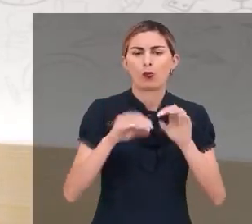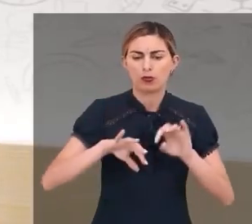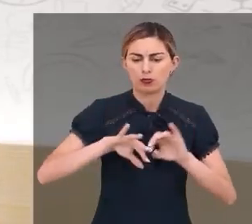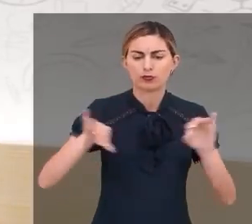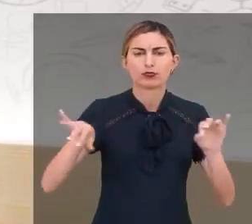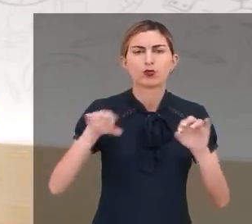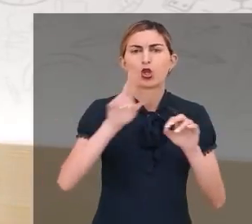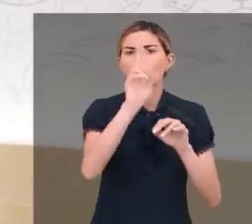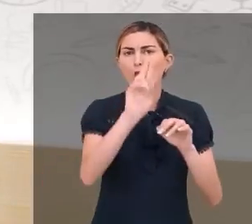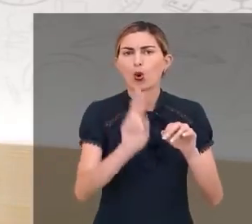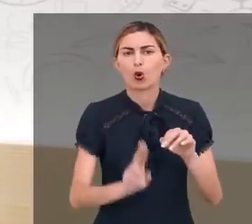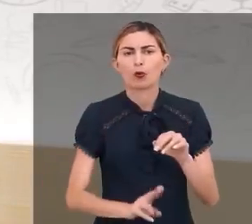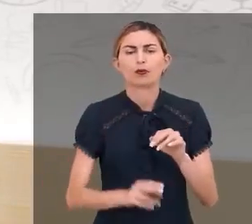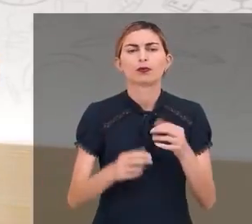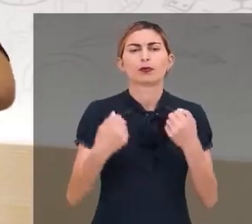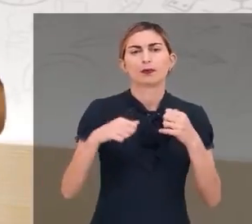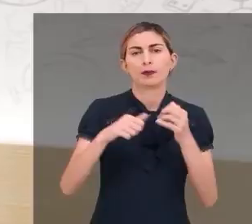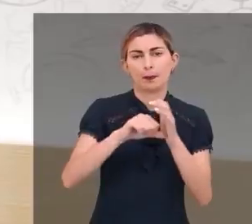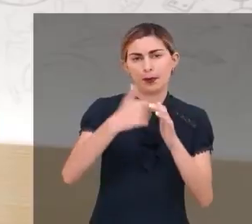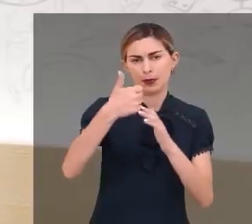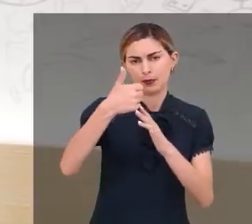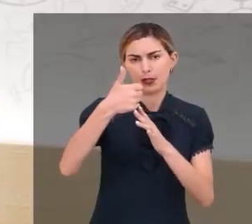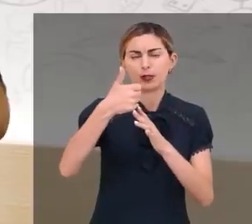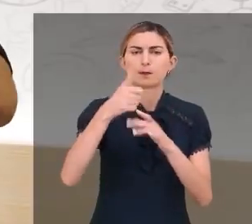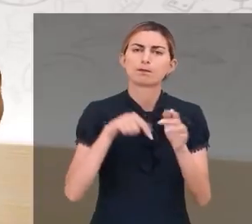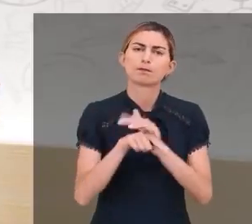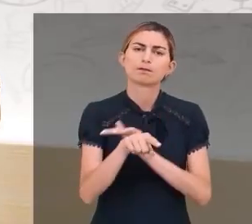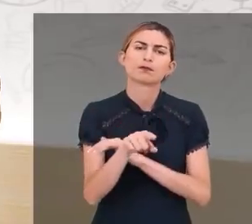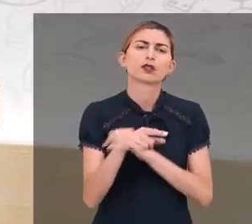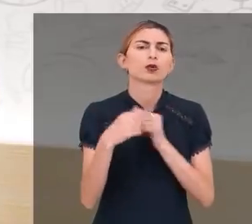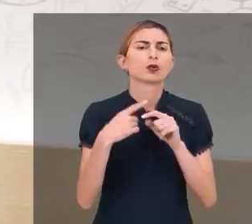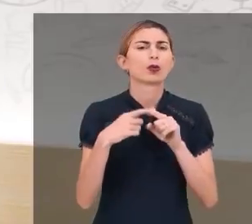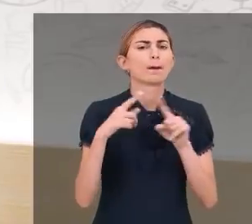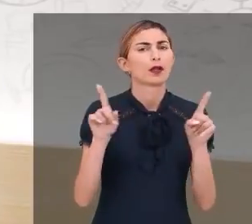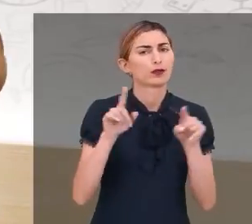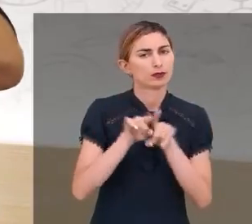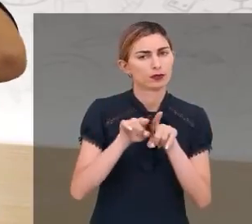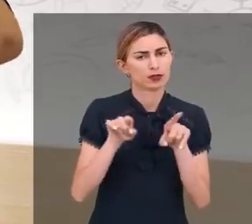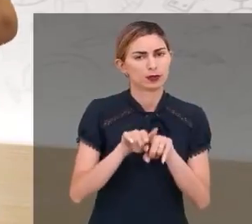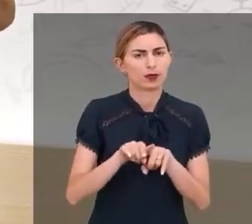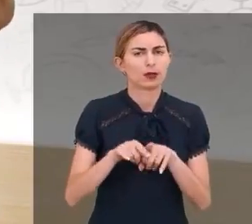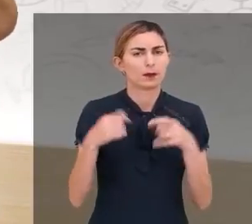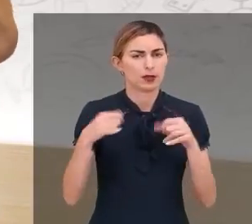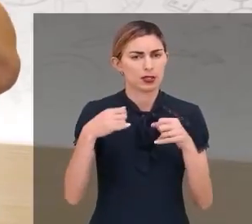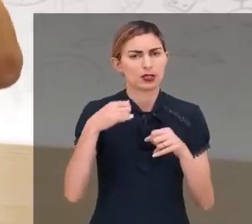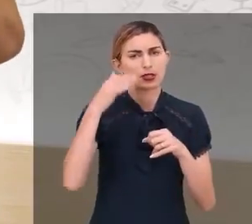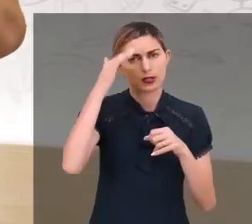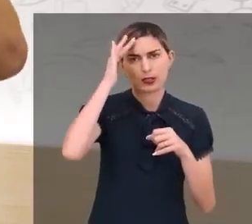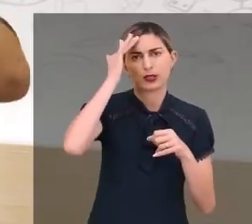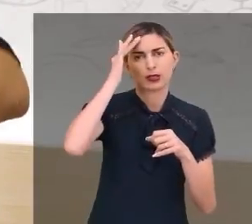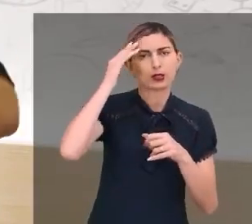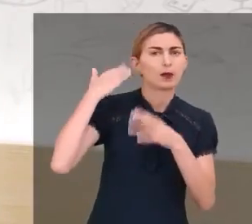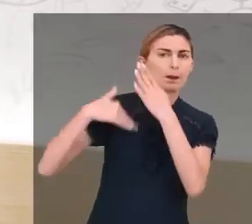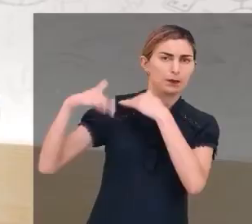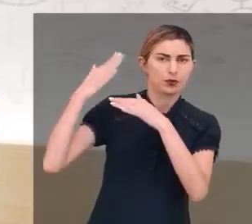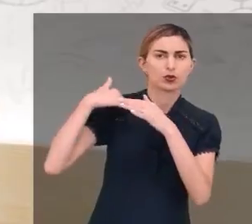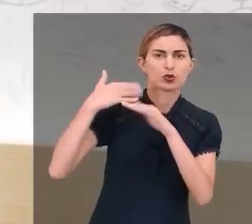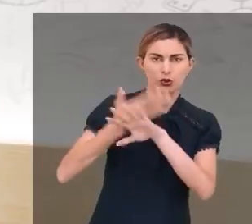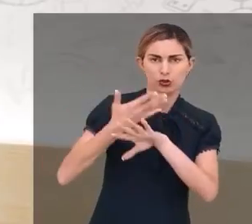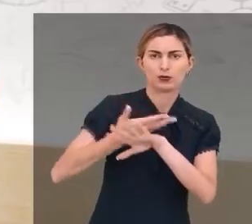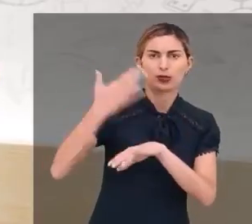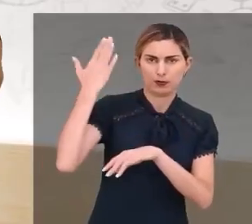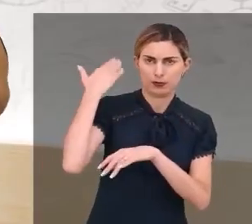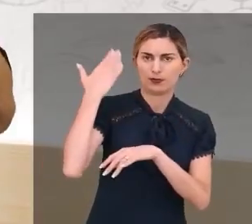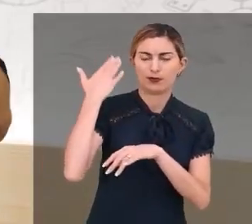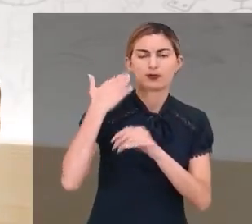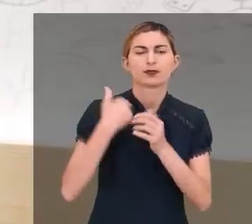os materiais, é preciso que a gente entre na primeira indagação, mas também recordar um pouco da disciplina,